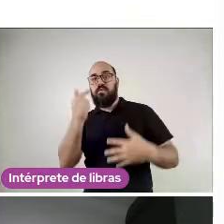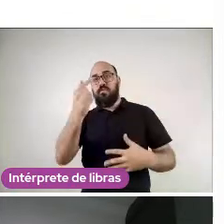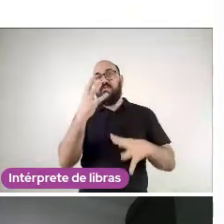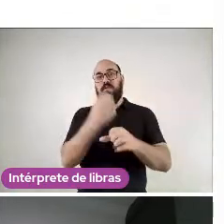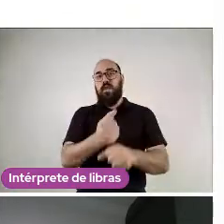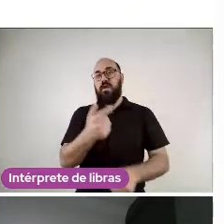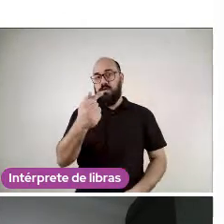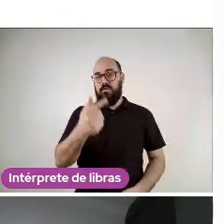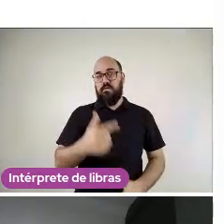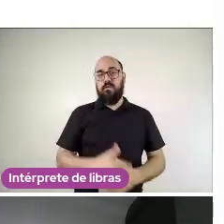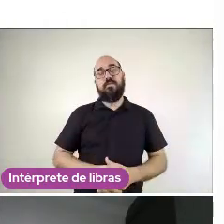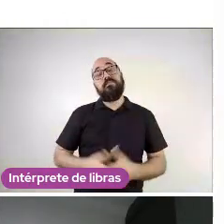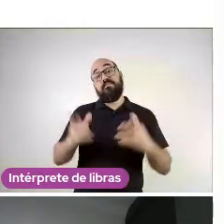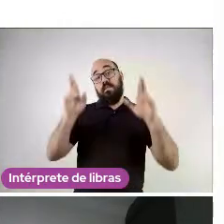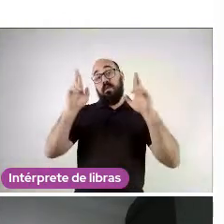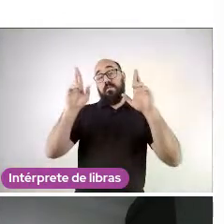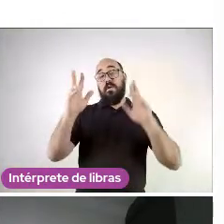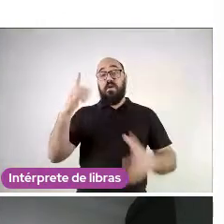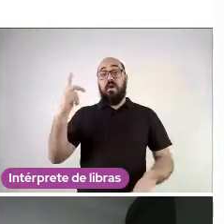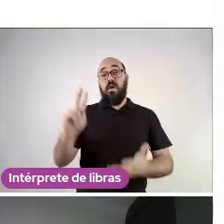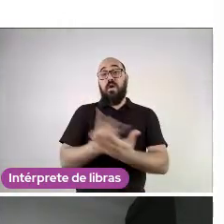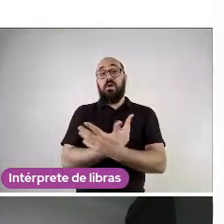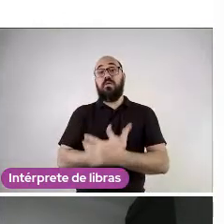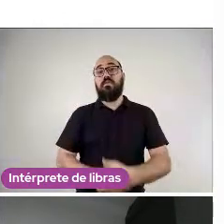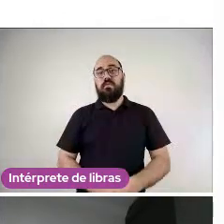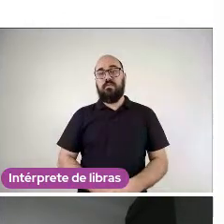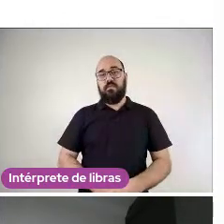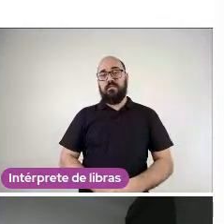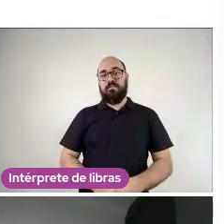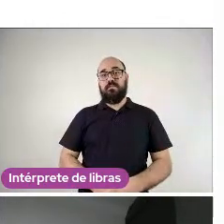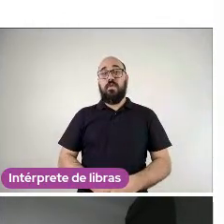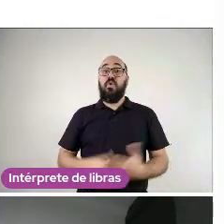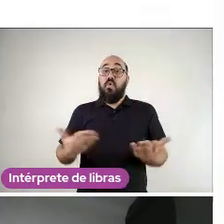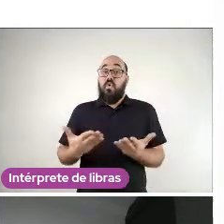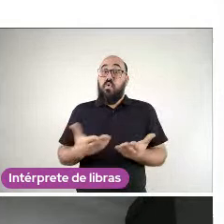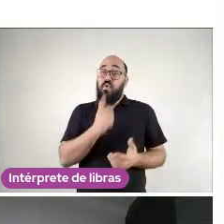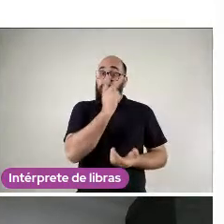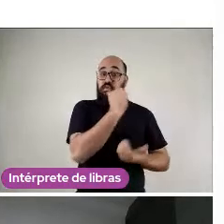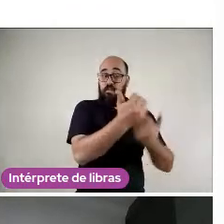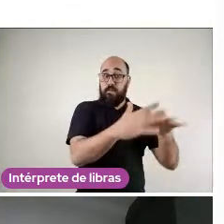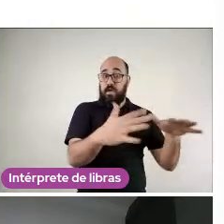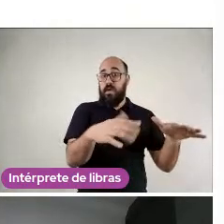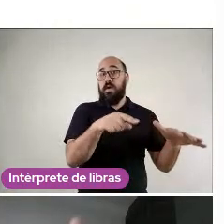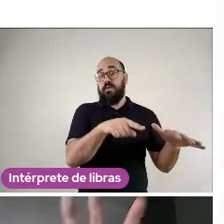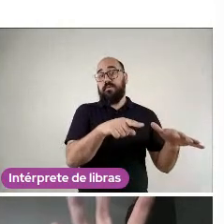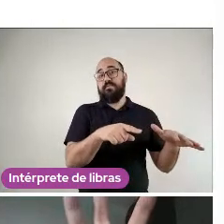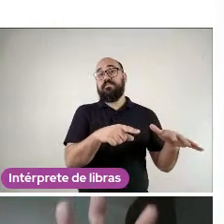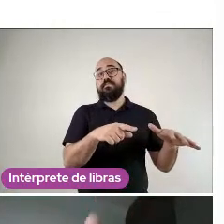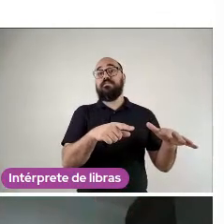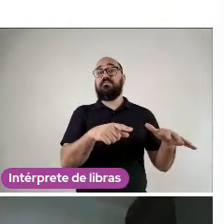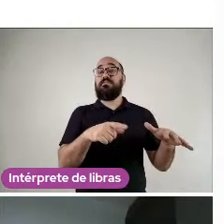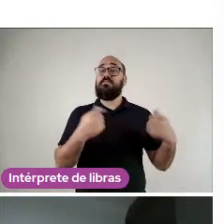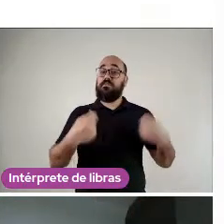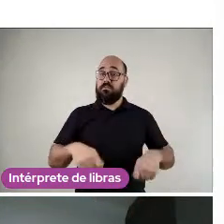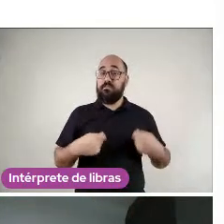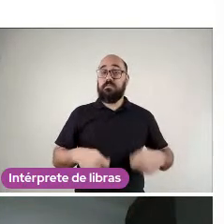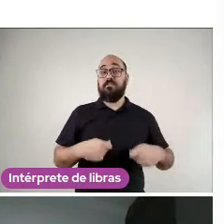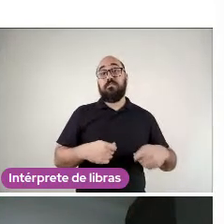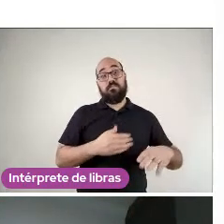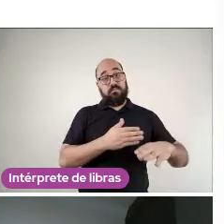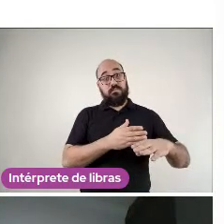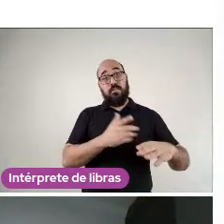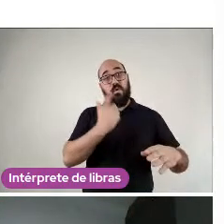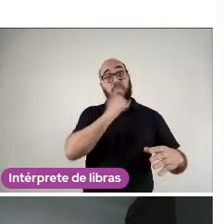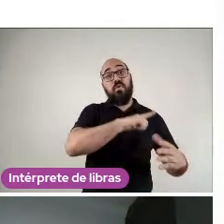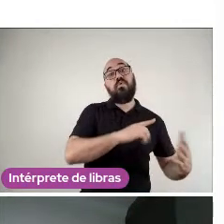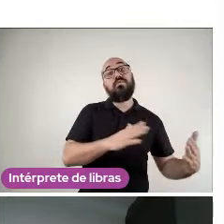Então, para sairmos de um oceano que temos hoje para um oceano que queremos em 2030, nós precisamos de ciência. E